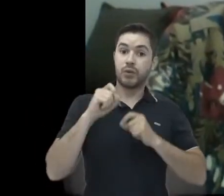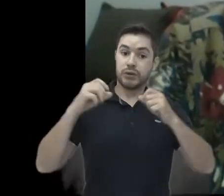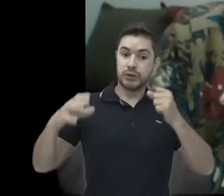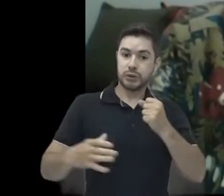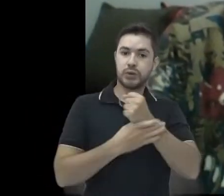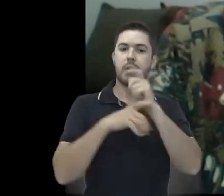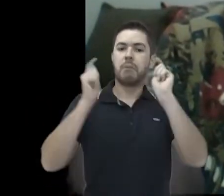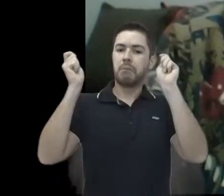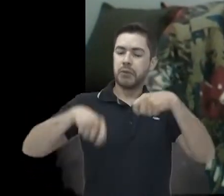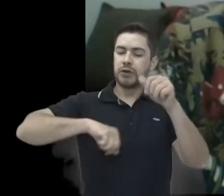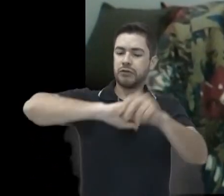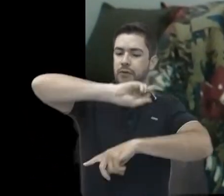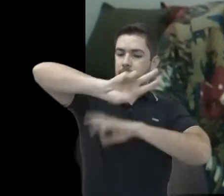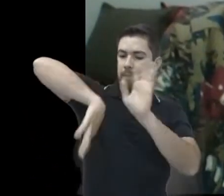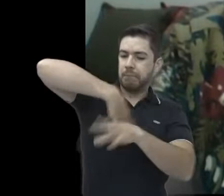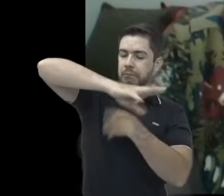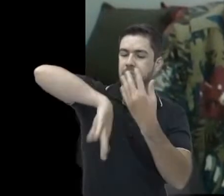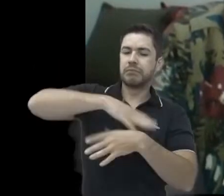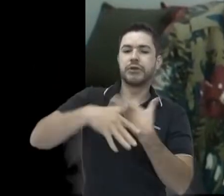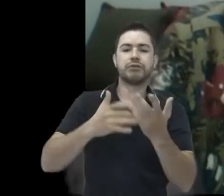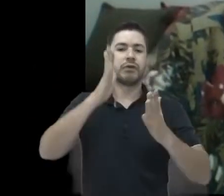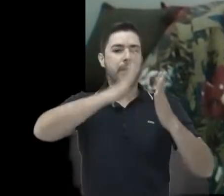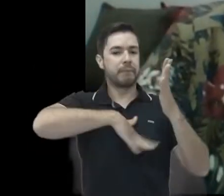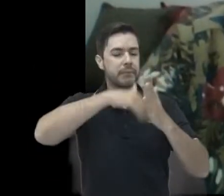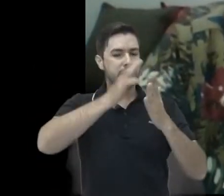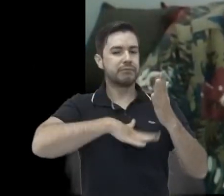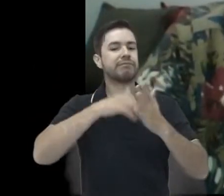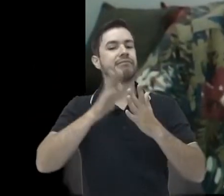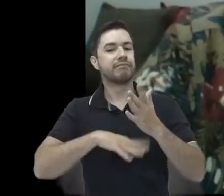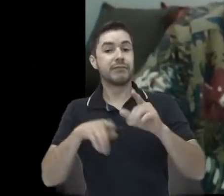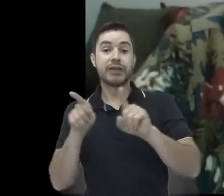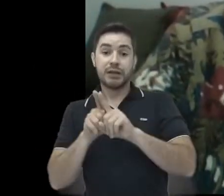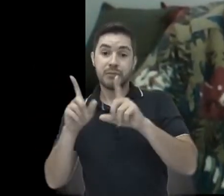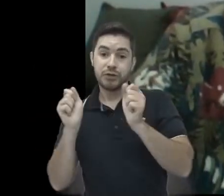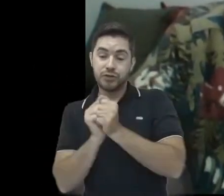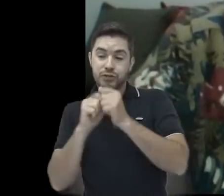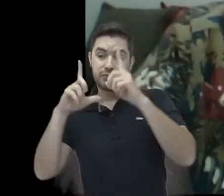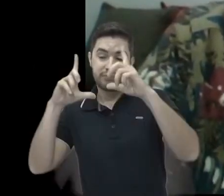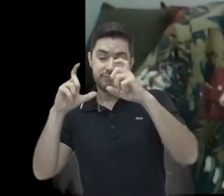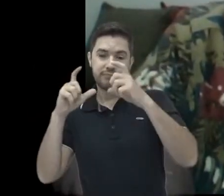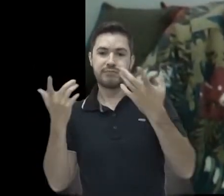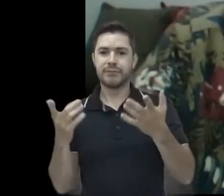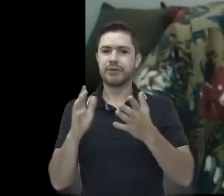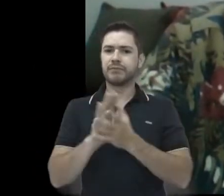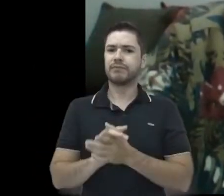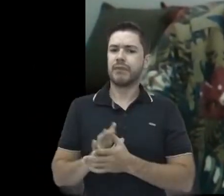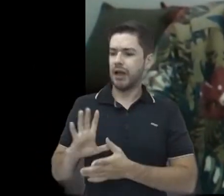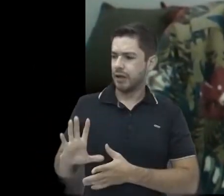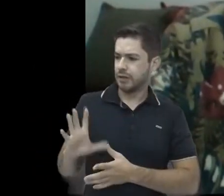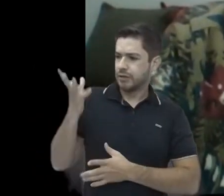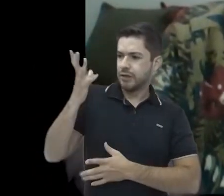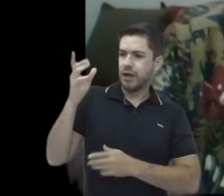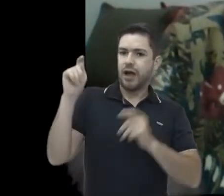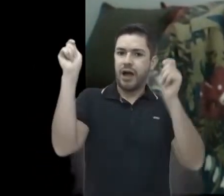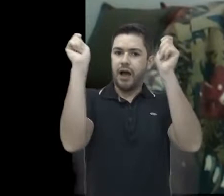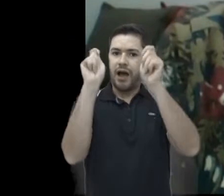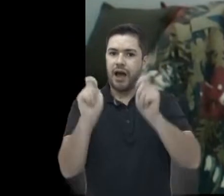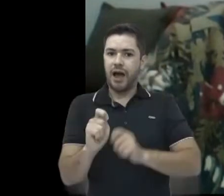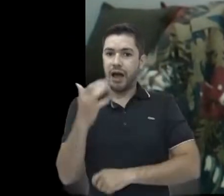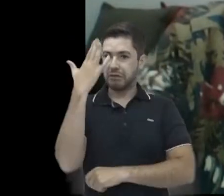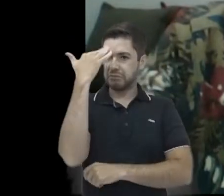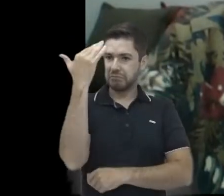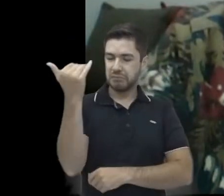as técnicas de pintura, desenho, escultura, 3D e fotografia. A partir da revolução da arte moderna e das